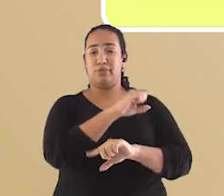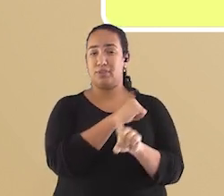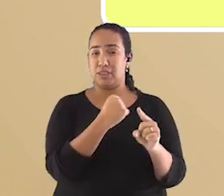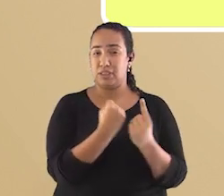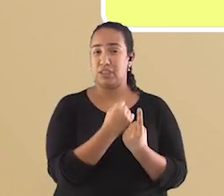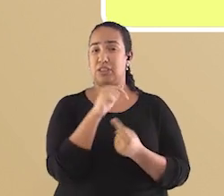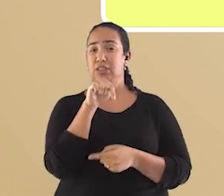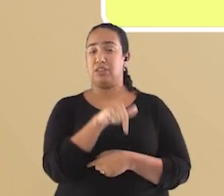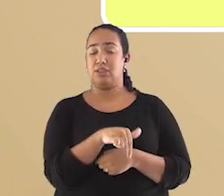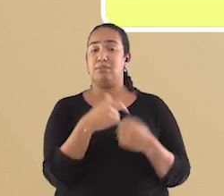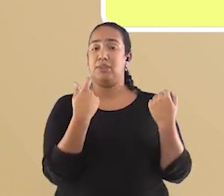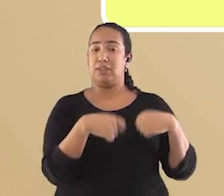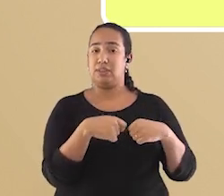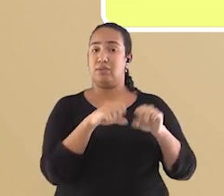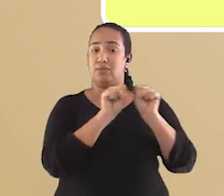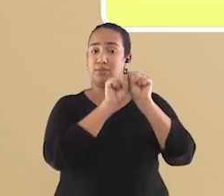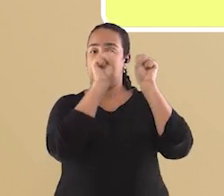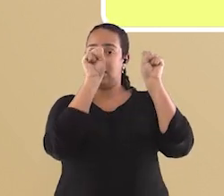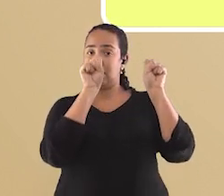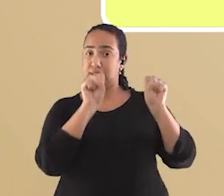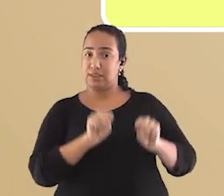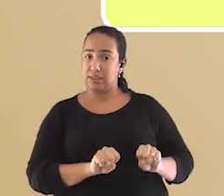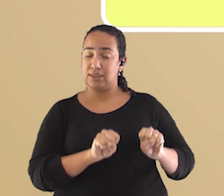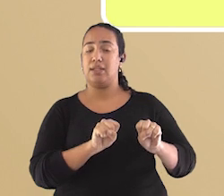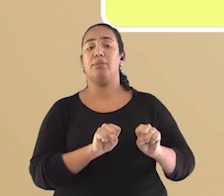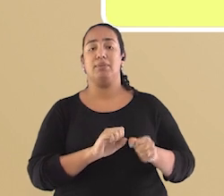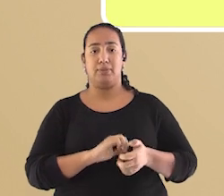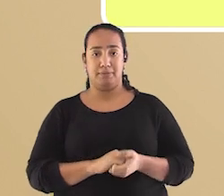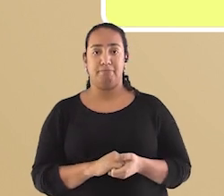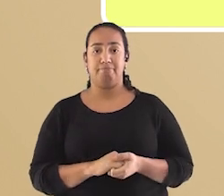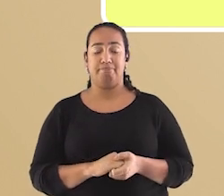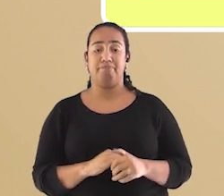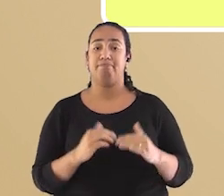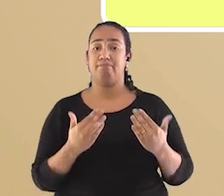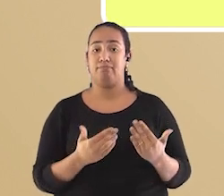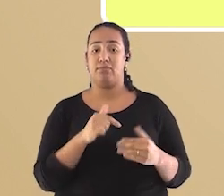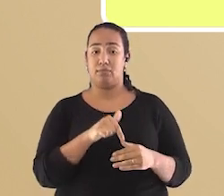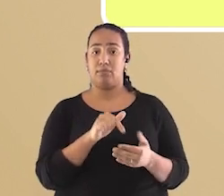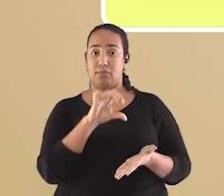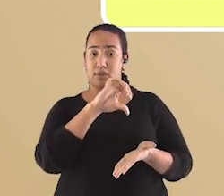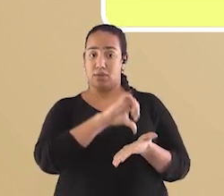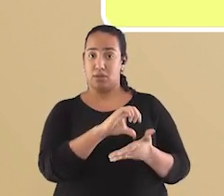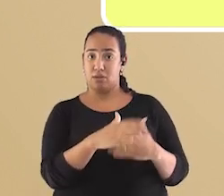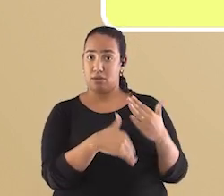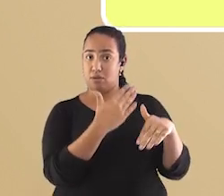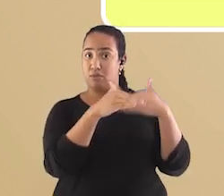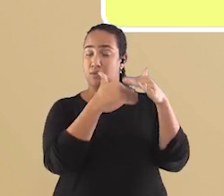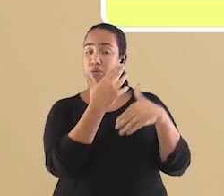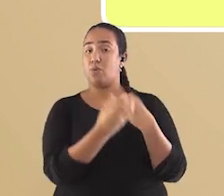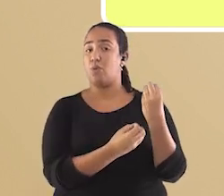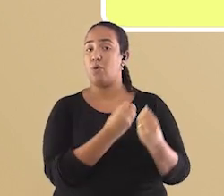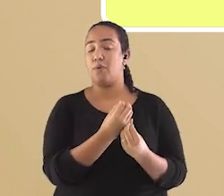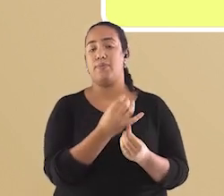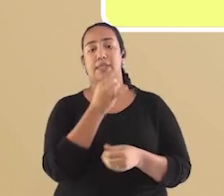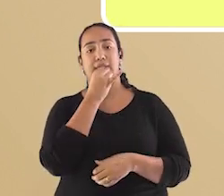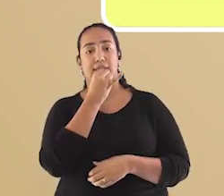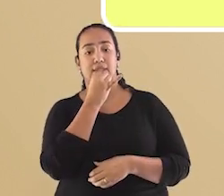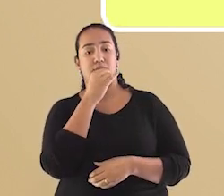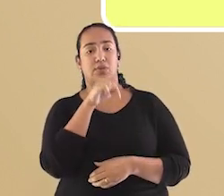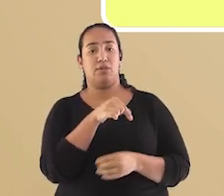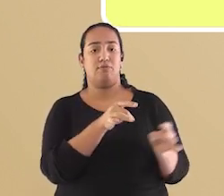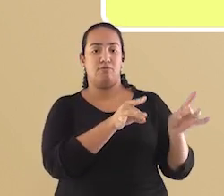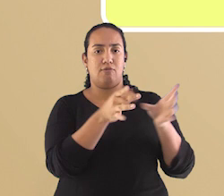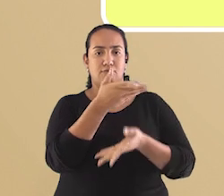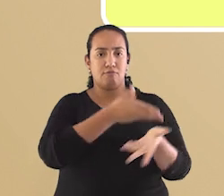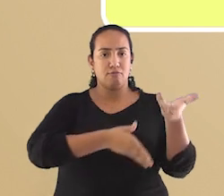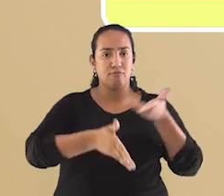que demandavam um sistema menos aristocrático. O desenvolvimento ateniense, proporcionado pelo crescimento comercial,